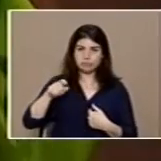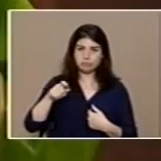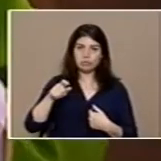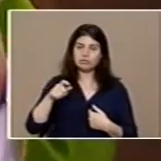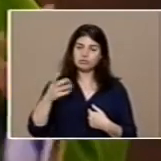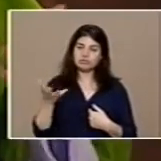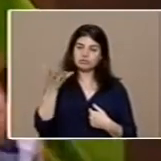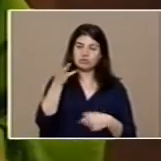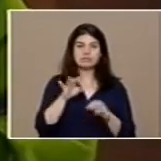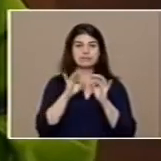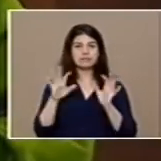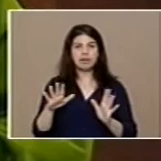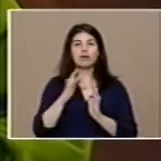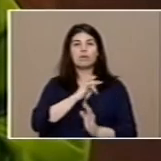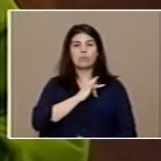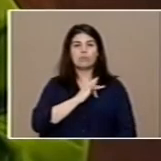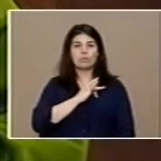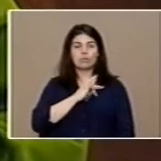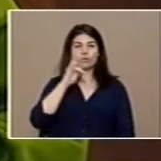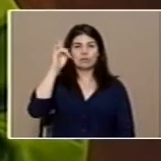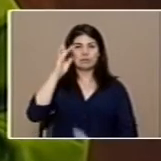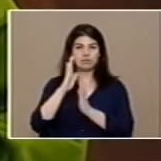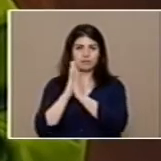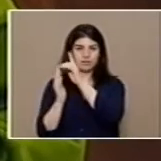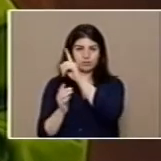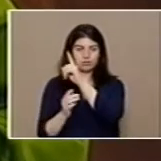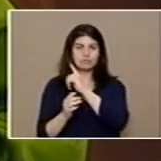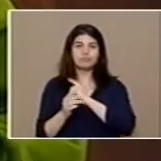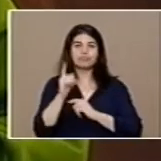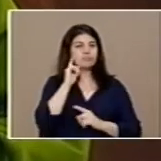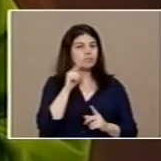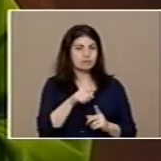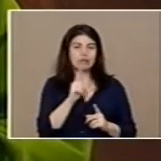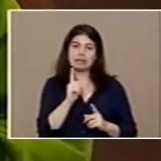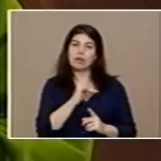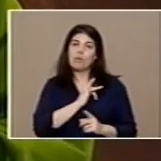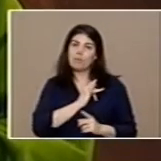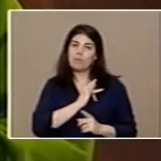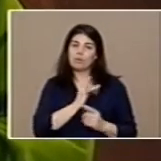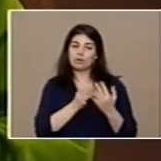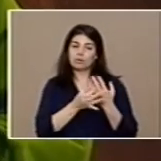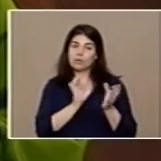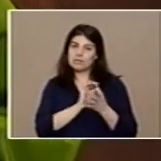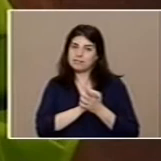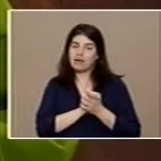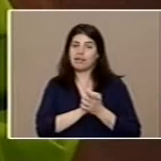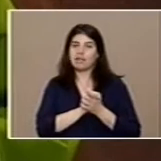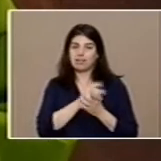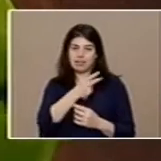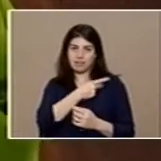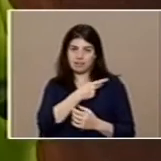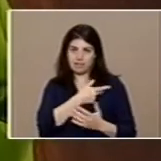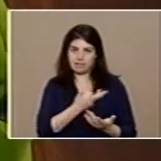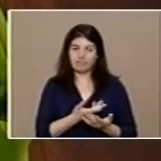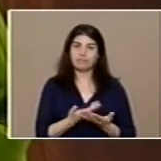Esta é a dignidade do amor humano do amor do casal do amor matrimonial então queridos